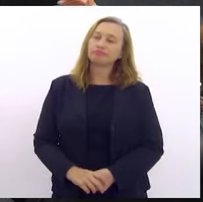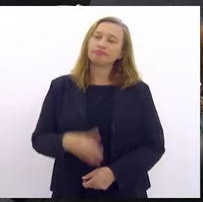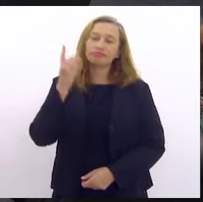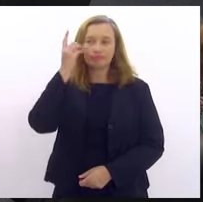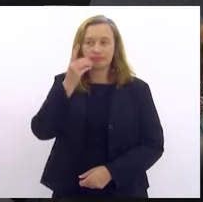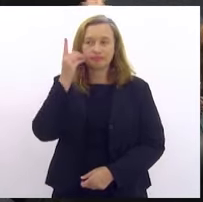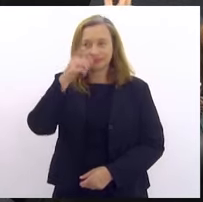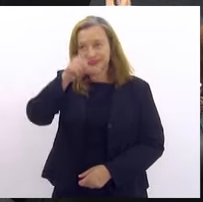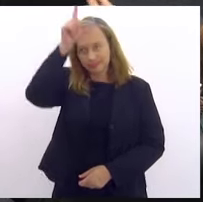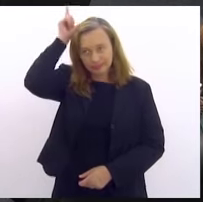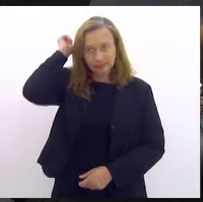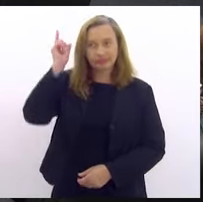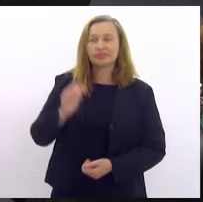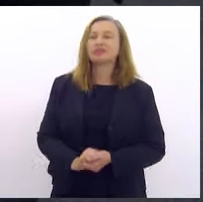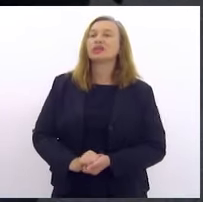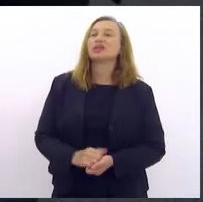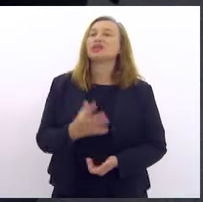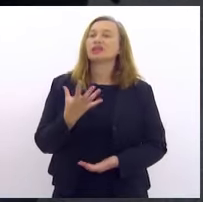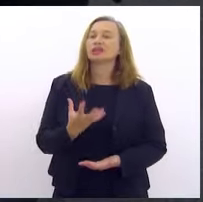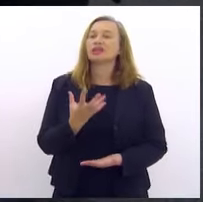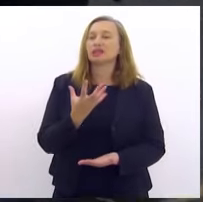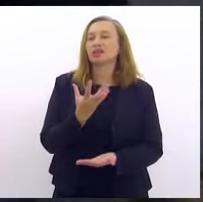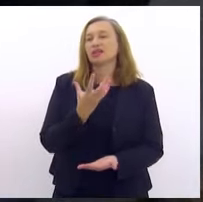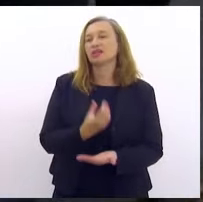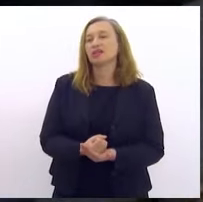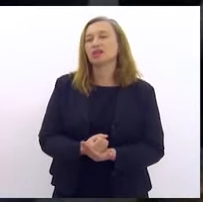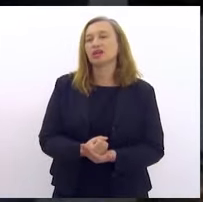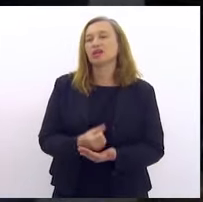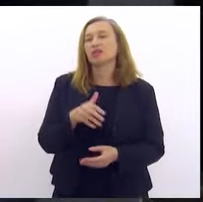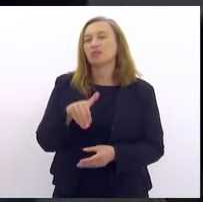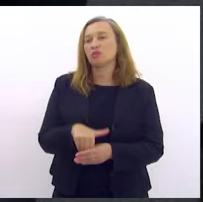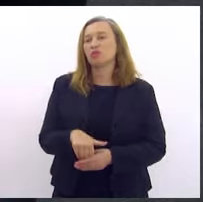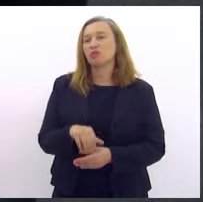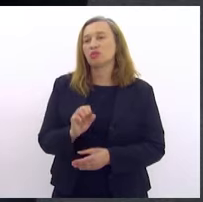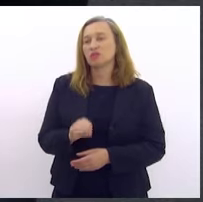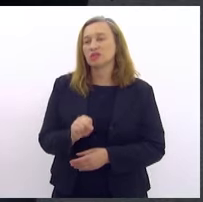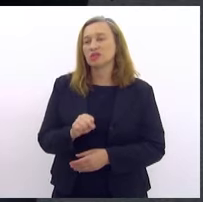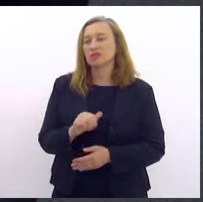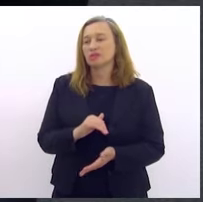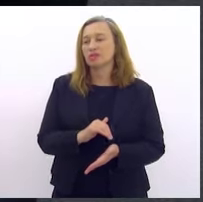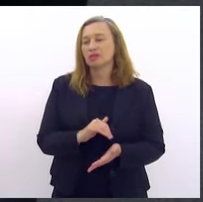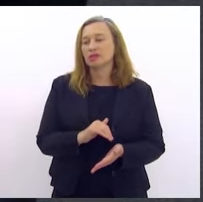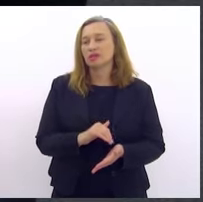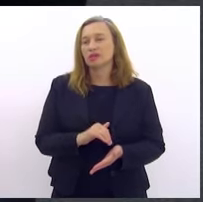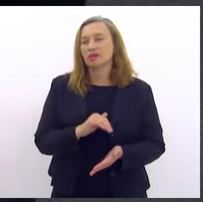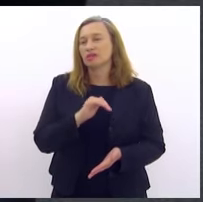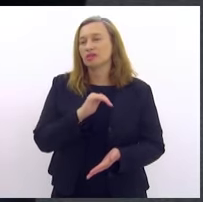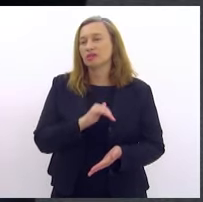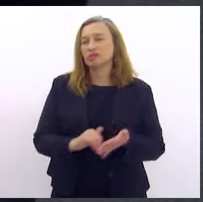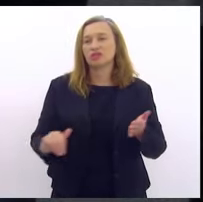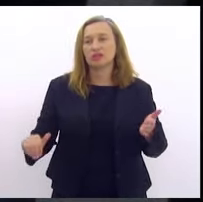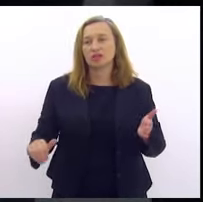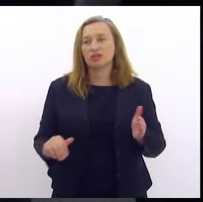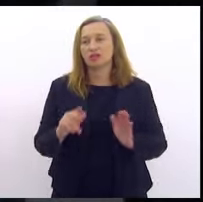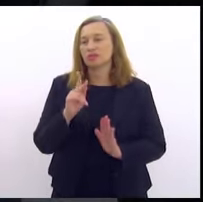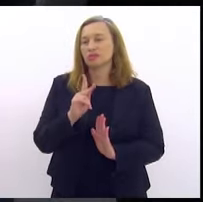Paulo. Queria aqui registrar meu voto sim pela derrubada do veto